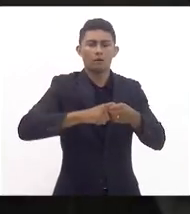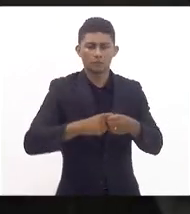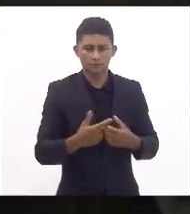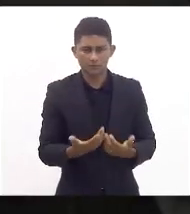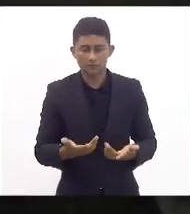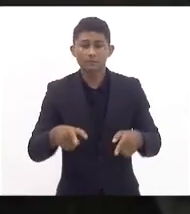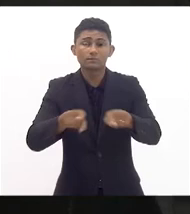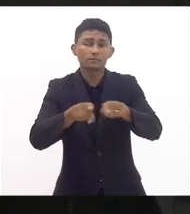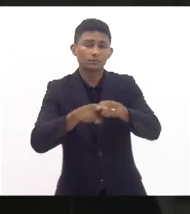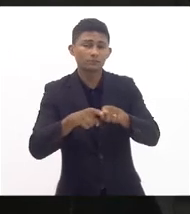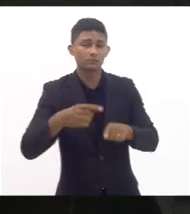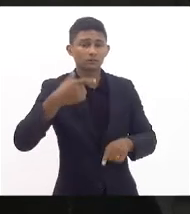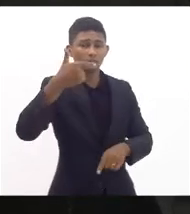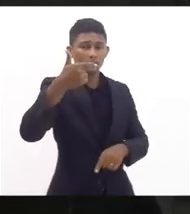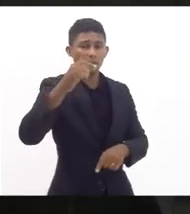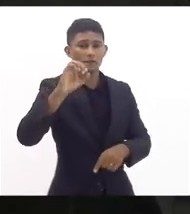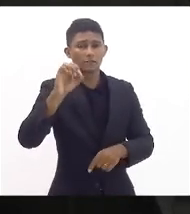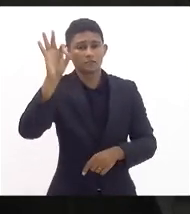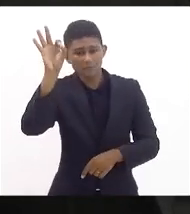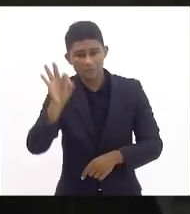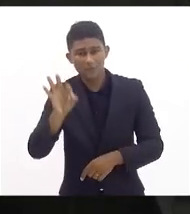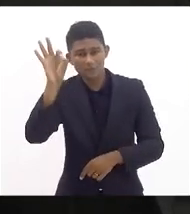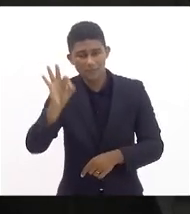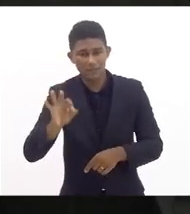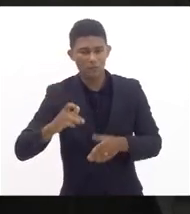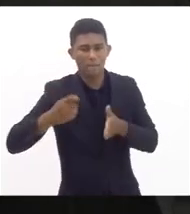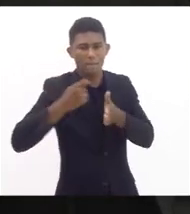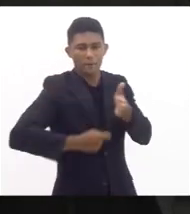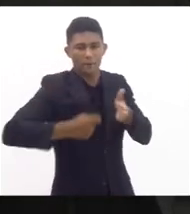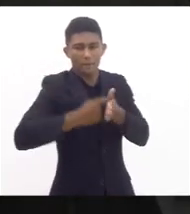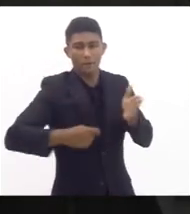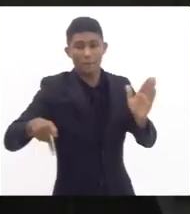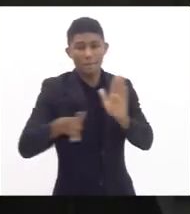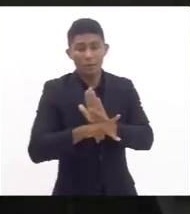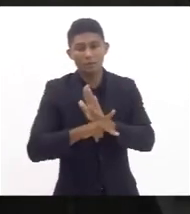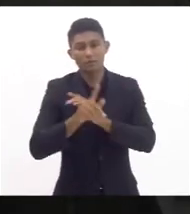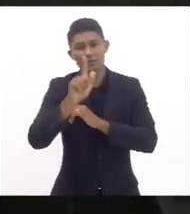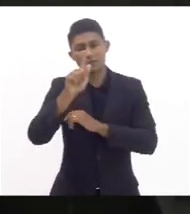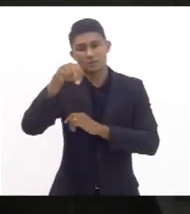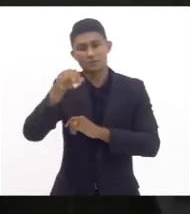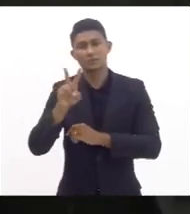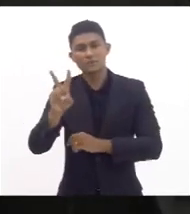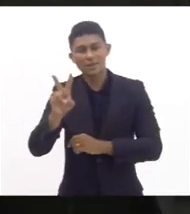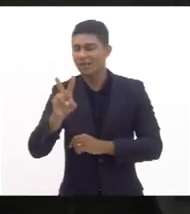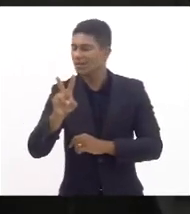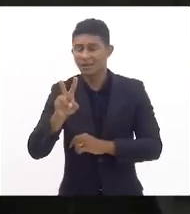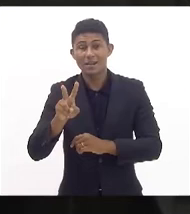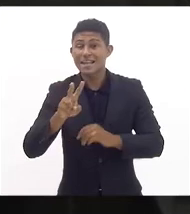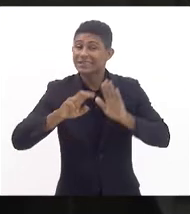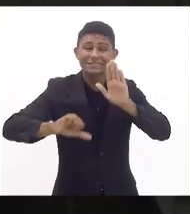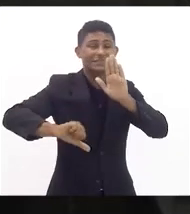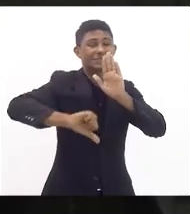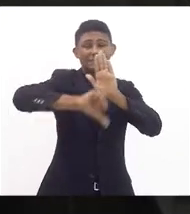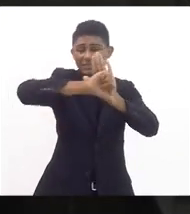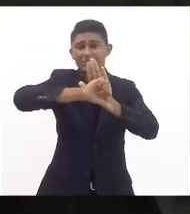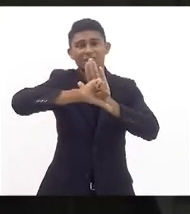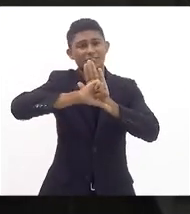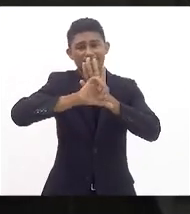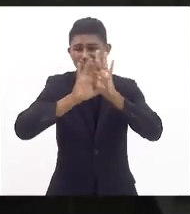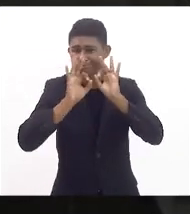na tarifa do GNV. É um crime, é um